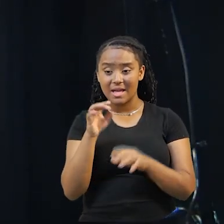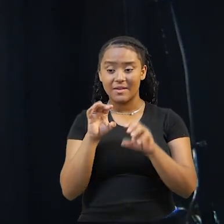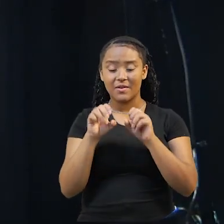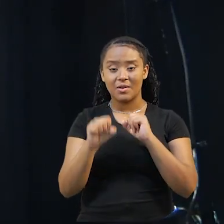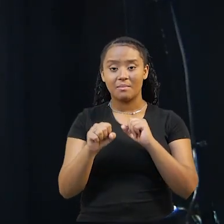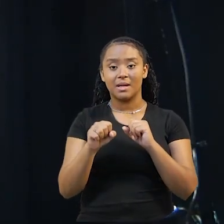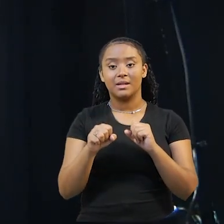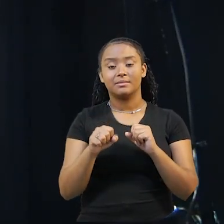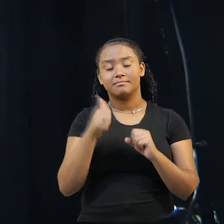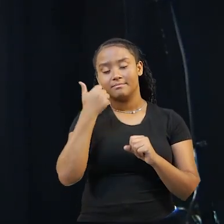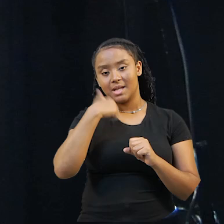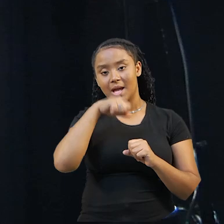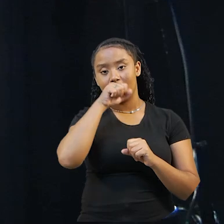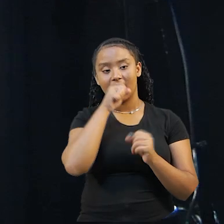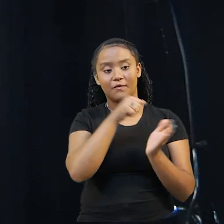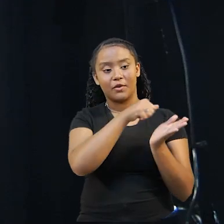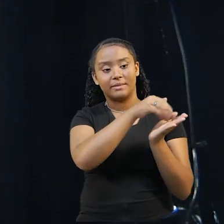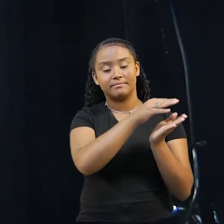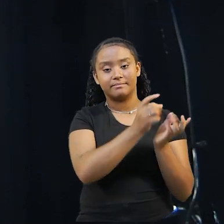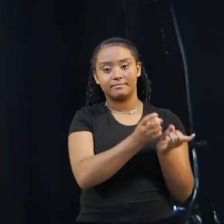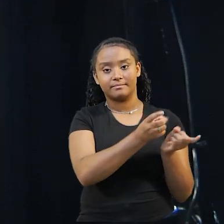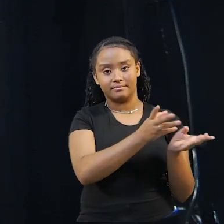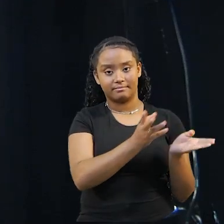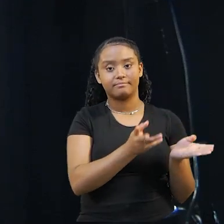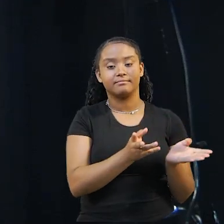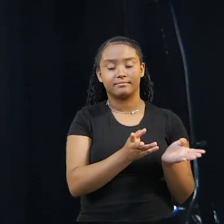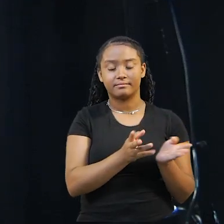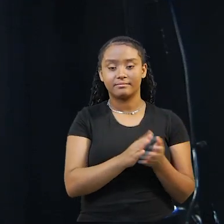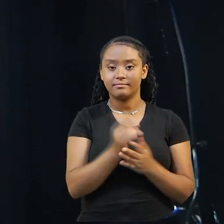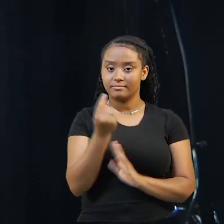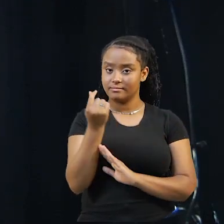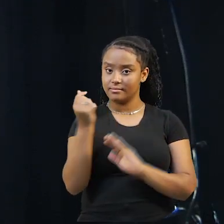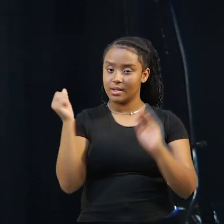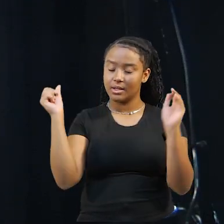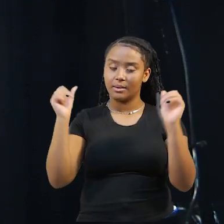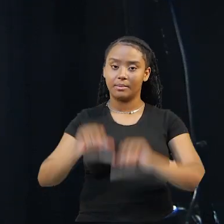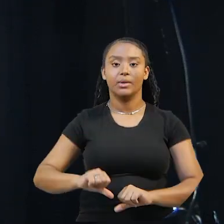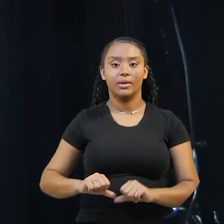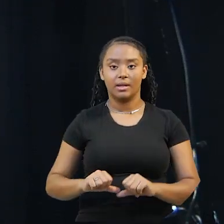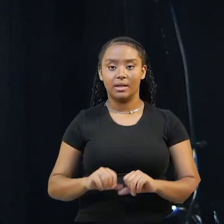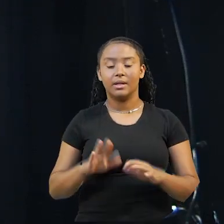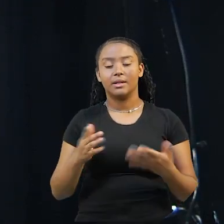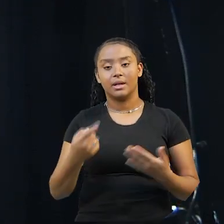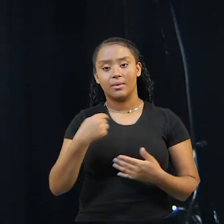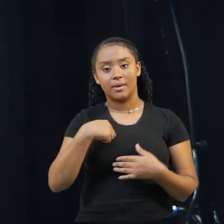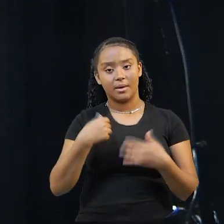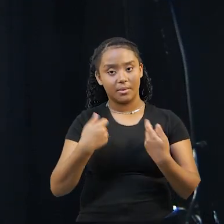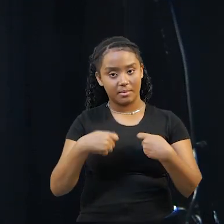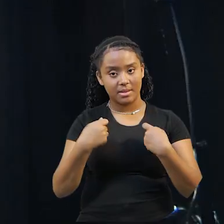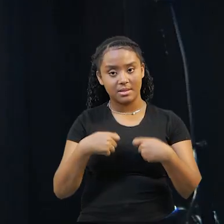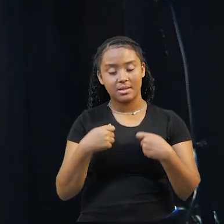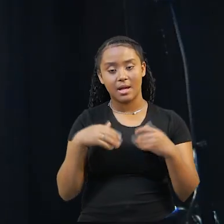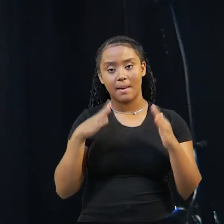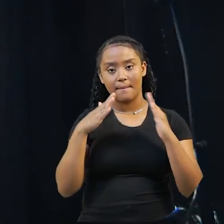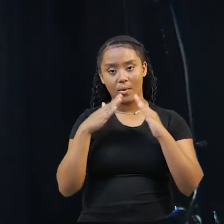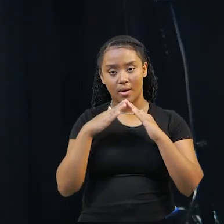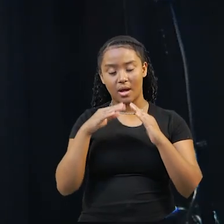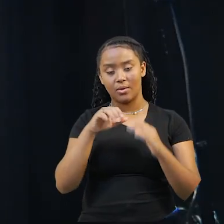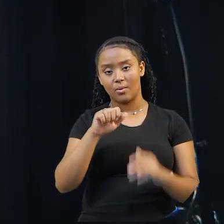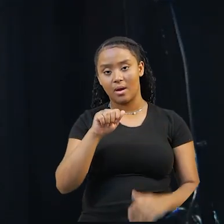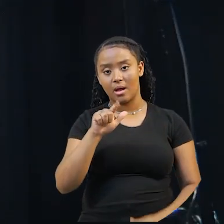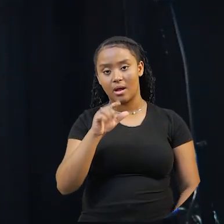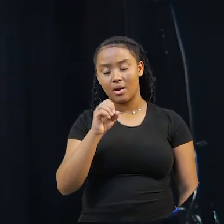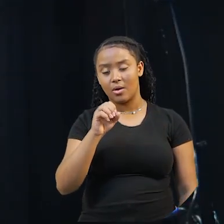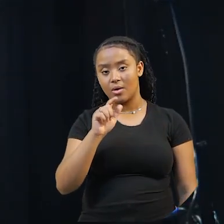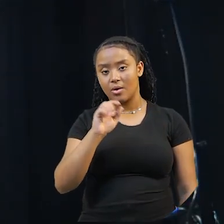financeira piorou bastante de uma hora para outra. Então, eu precisei morar no alojamento da